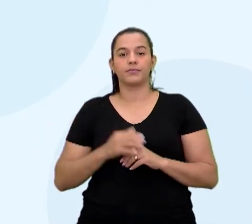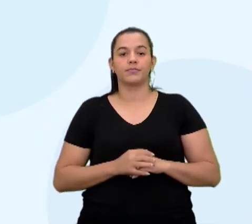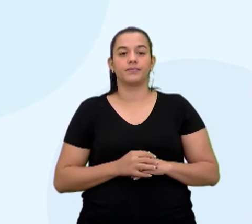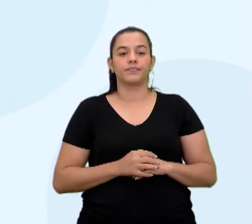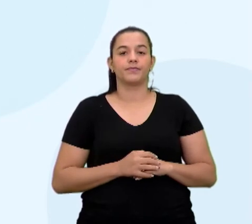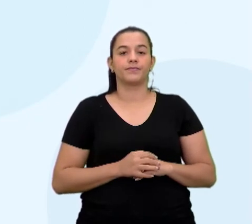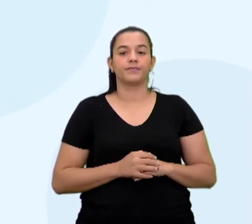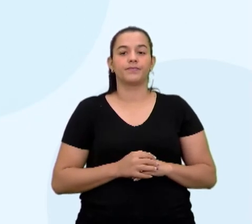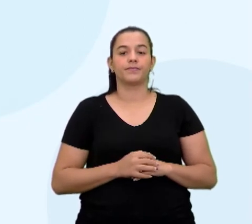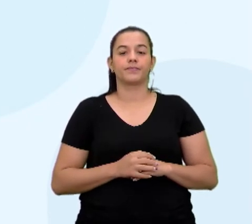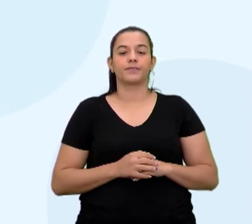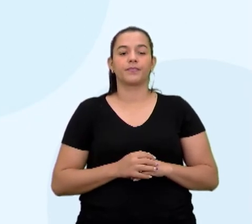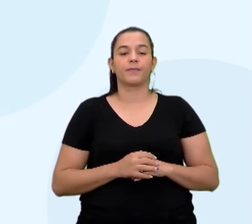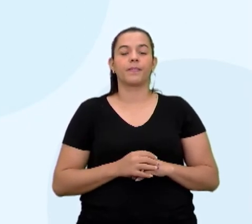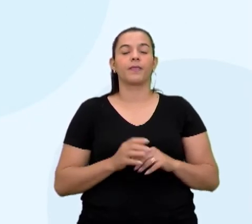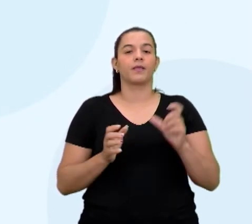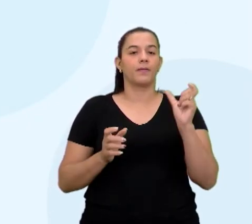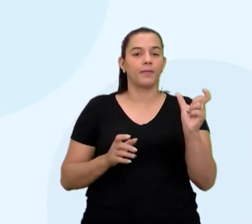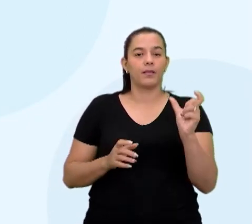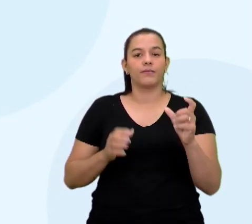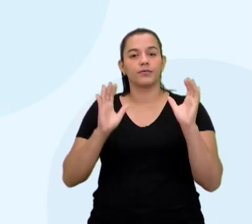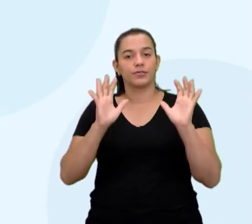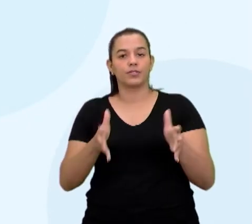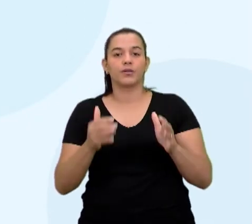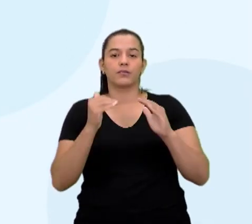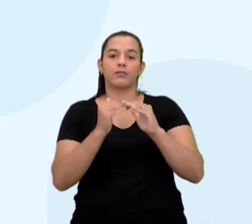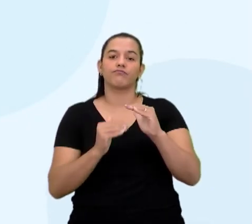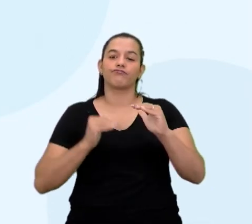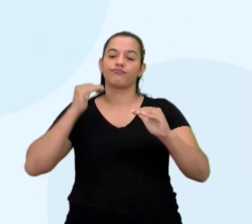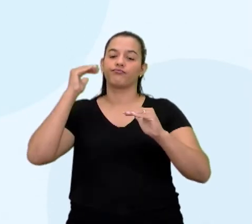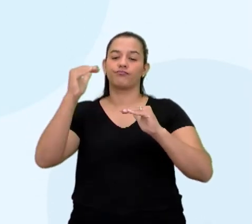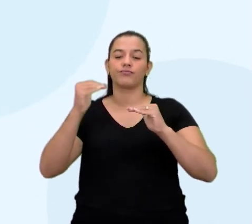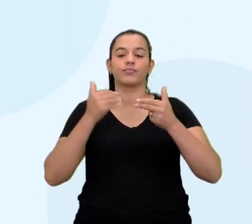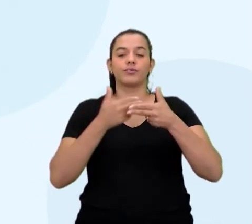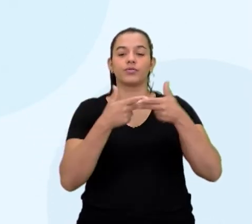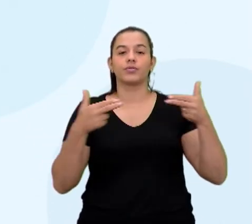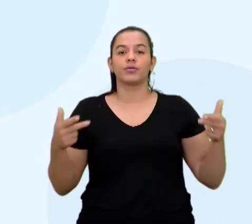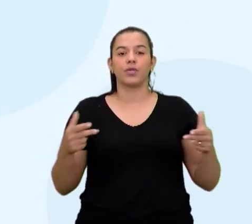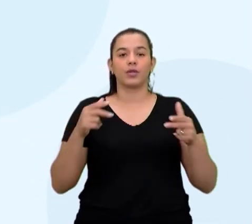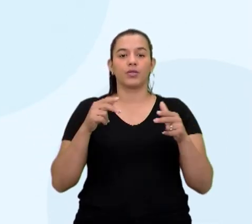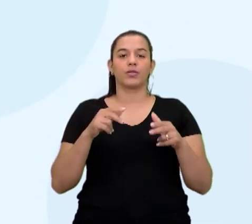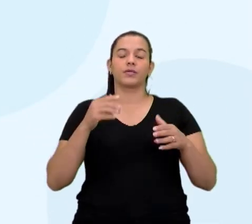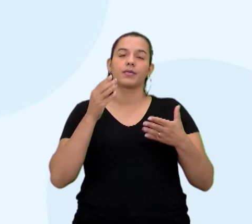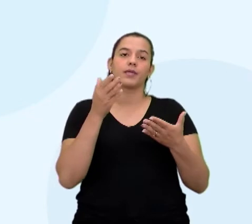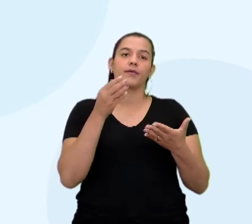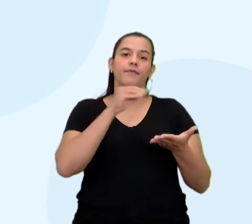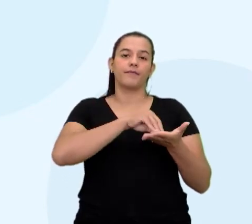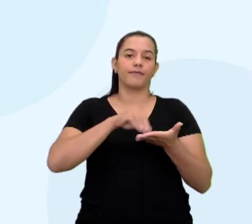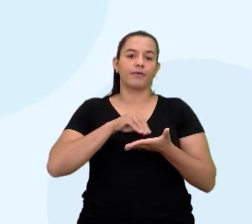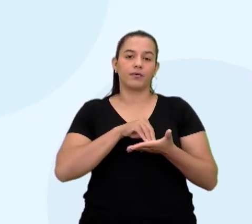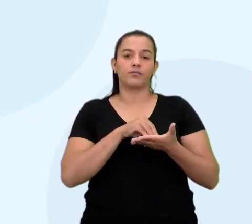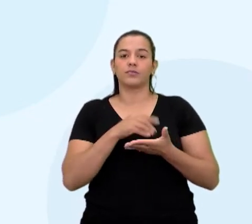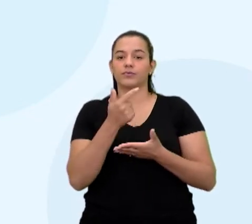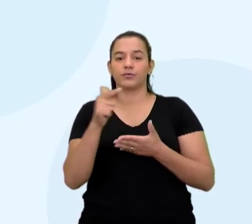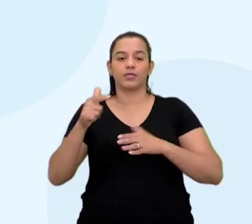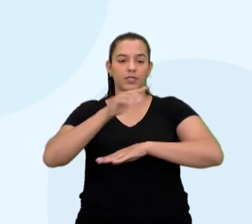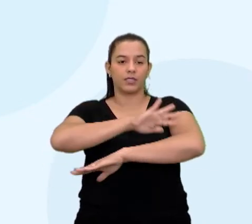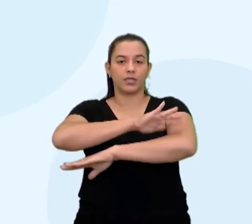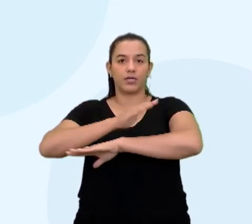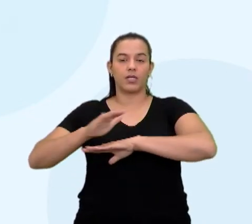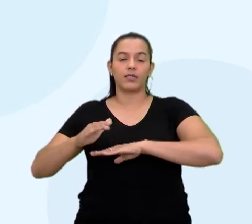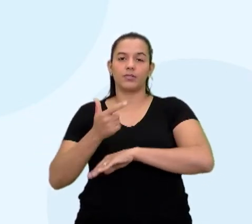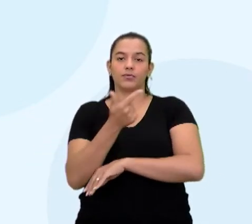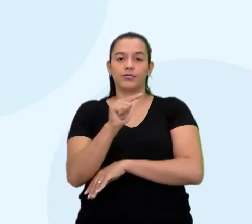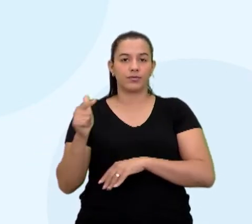aí no caso do soerguimento, já a palavra já diz, né, ela eleva aí altitudes sem dobras ou falhas, né? Porque não são cadeias montanhosas. Né?